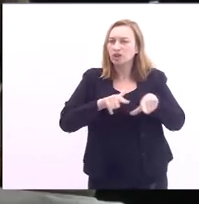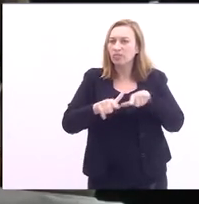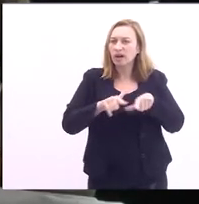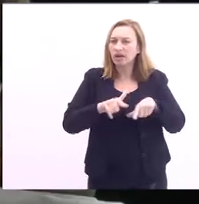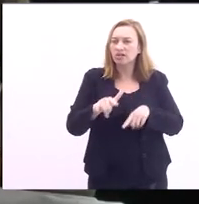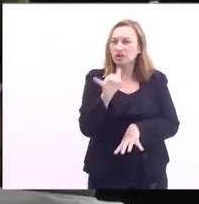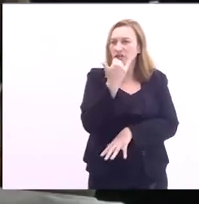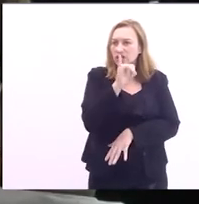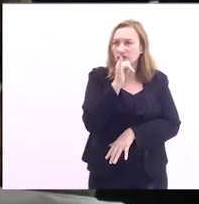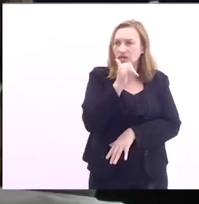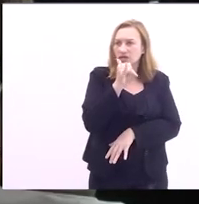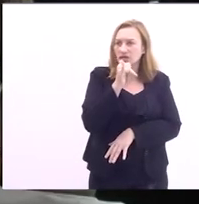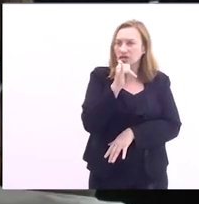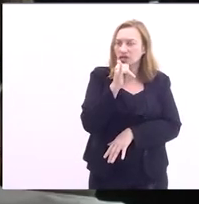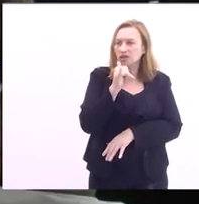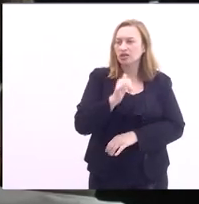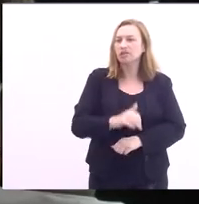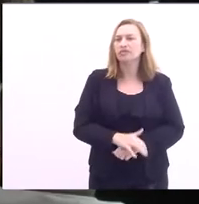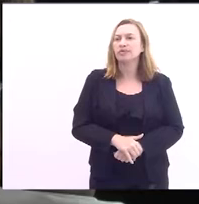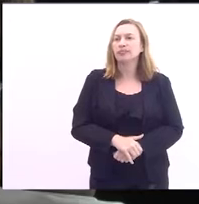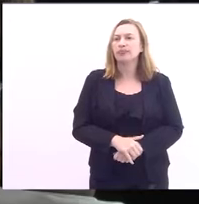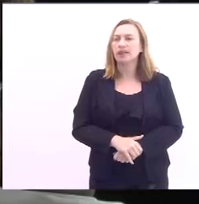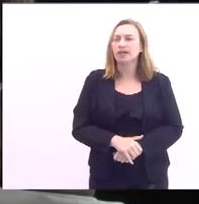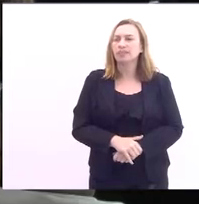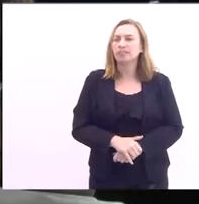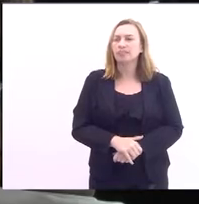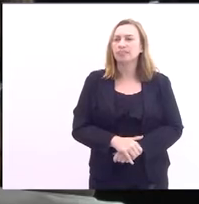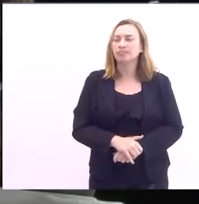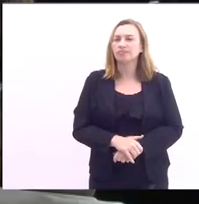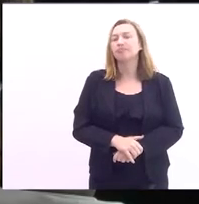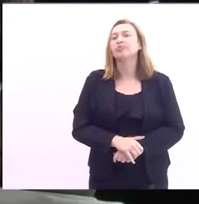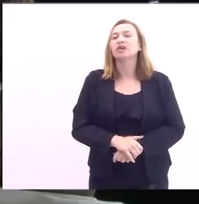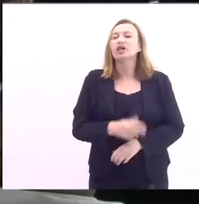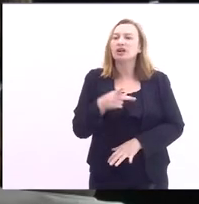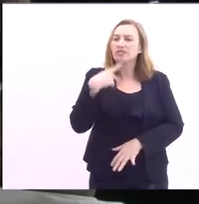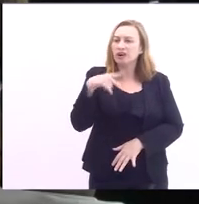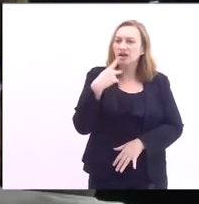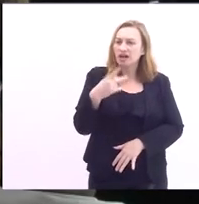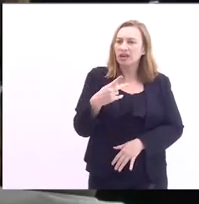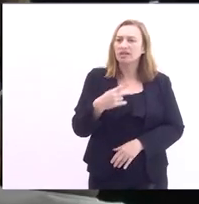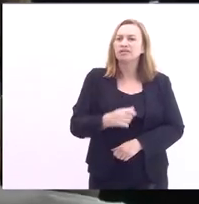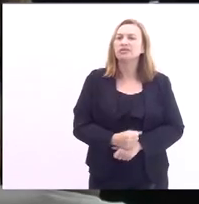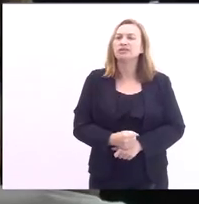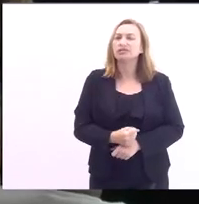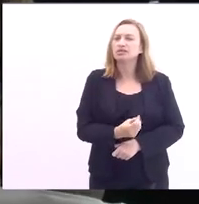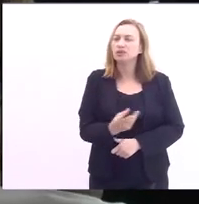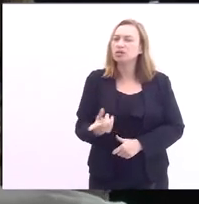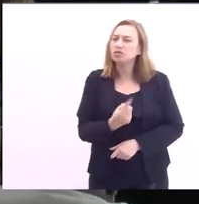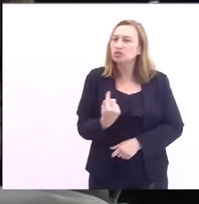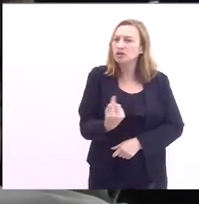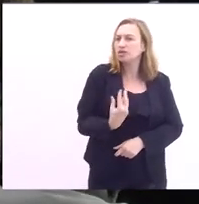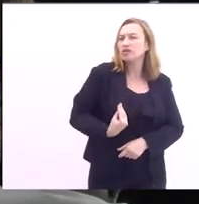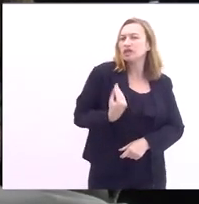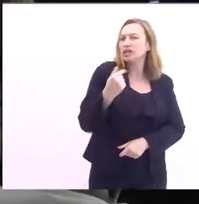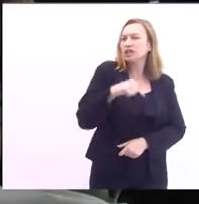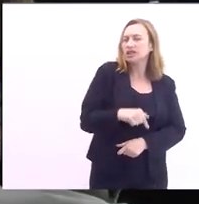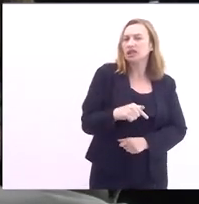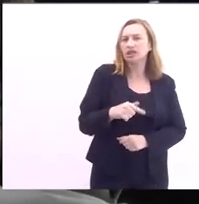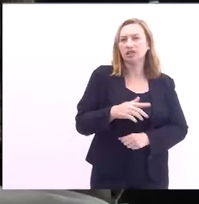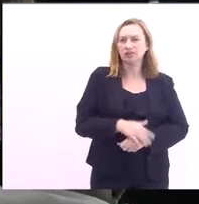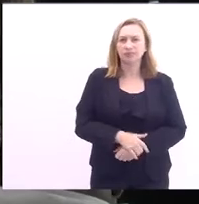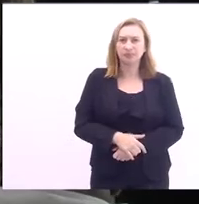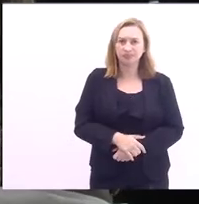eletricidade da Agência Nacional de Energia Elétrica. Dizer que, enquanto nós estamos aqui